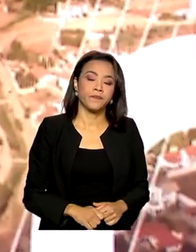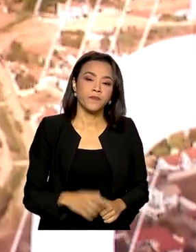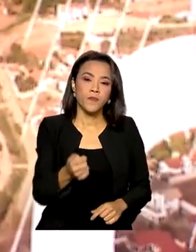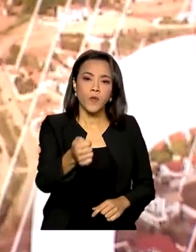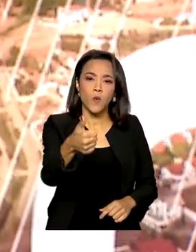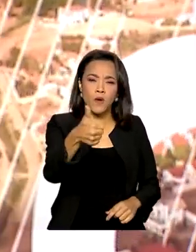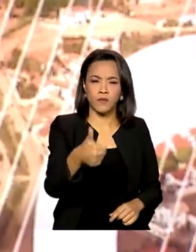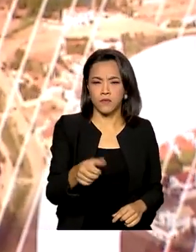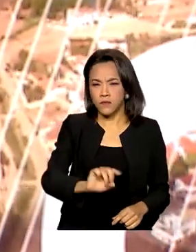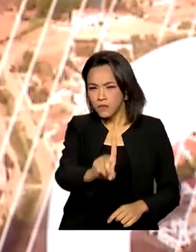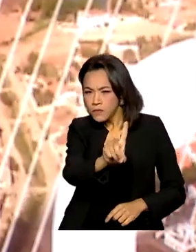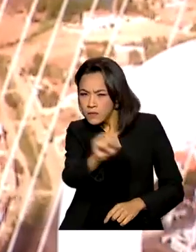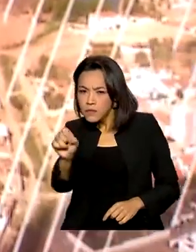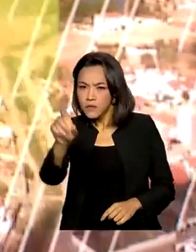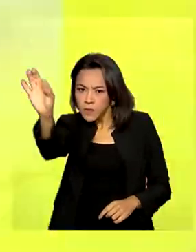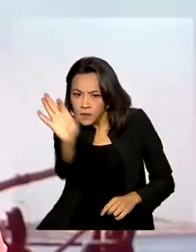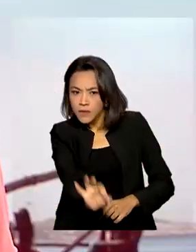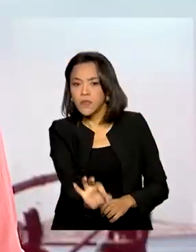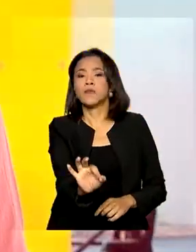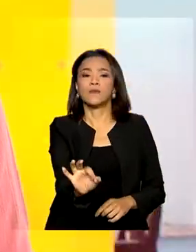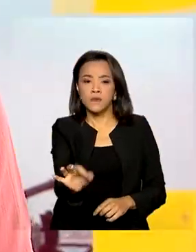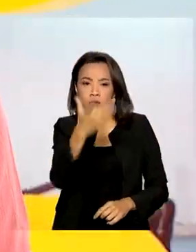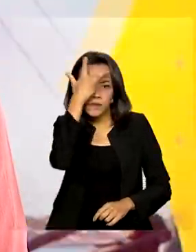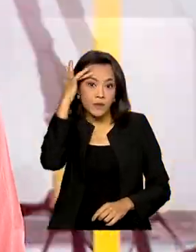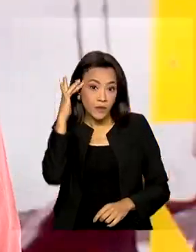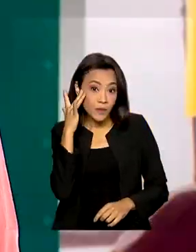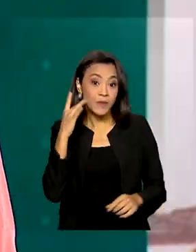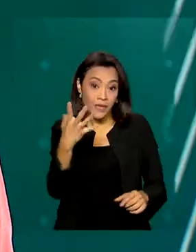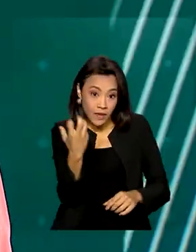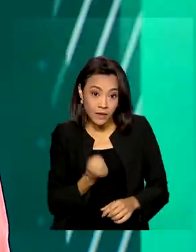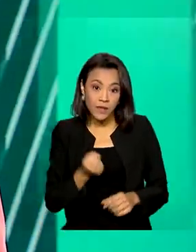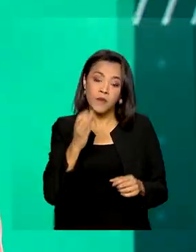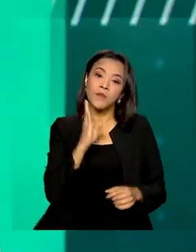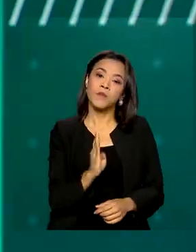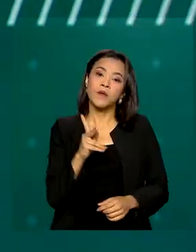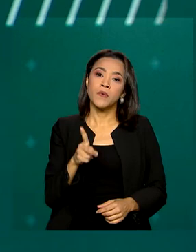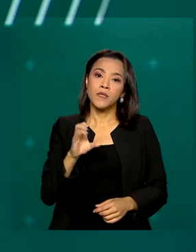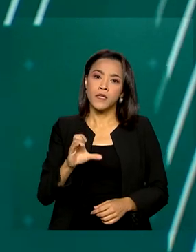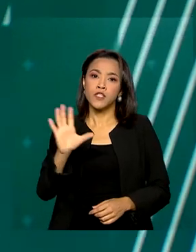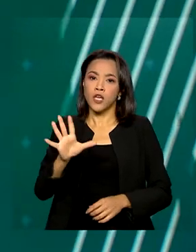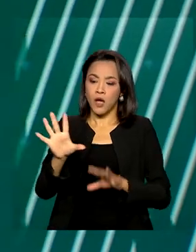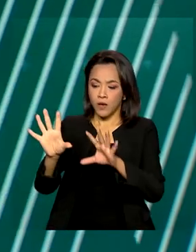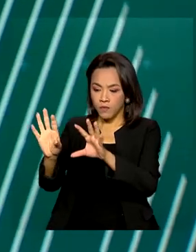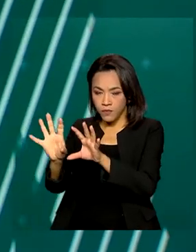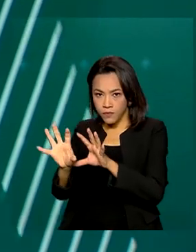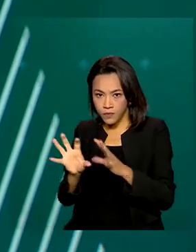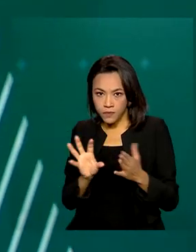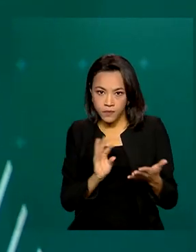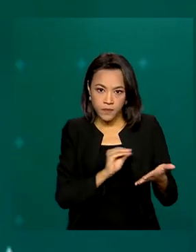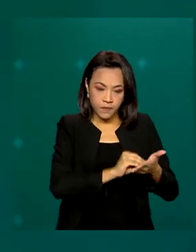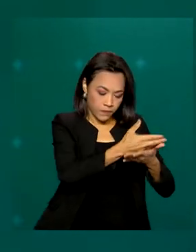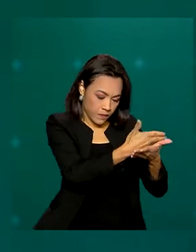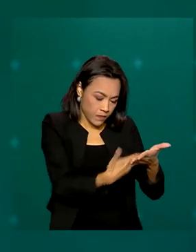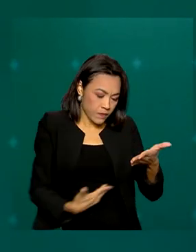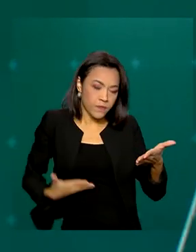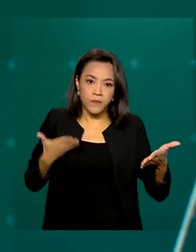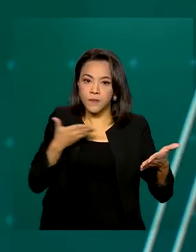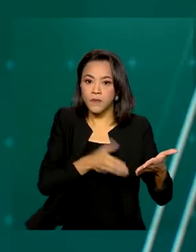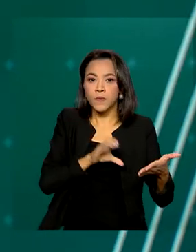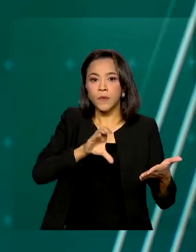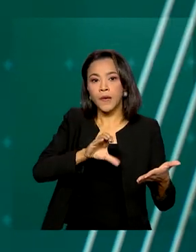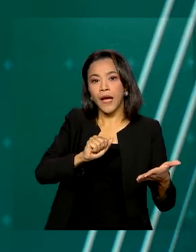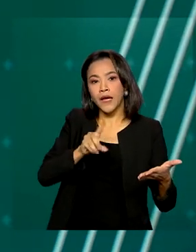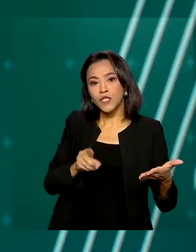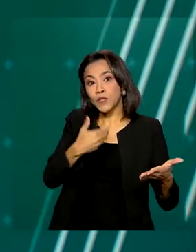quase 100% dos beneficiários do BPC já migraram para o cadastro único do governo federal o